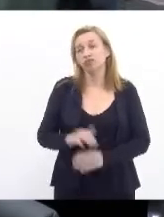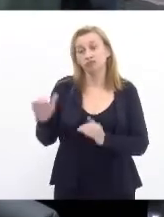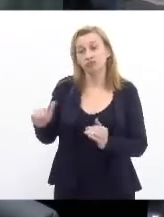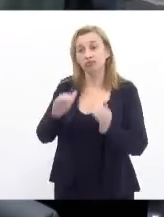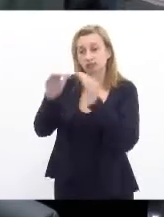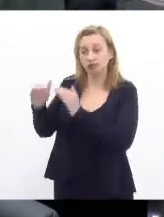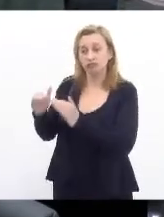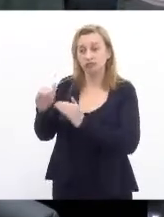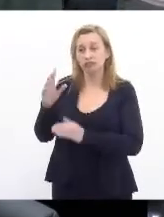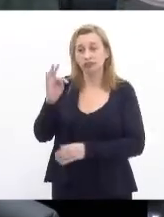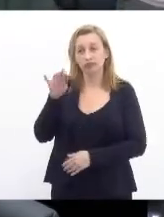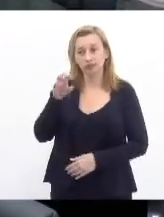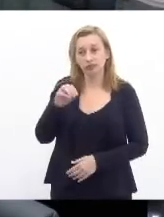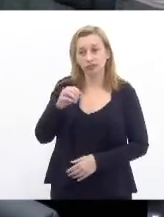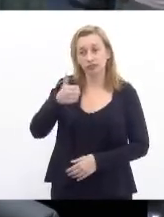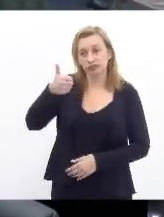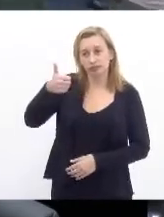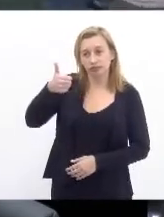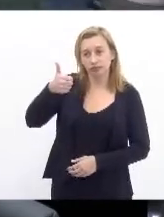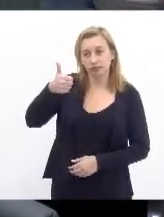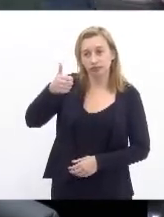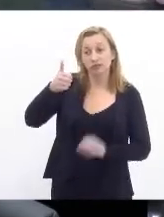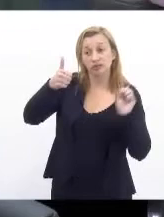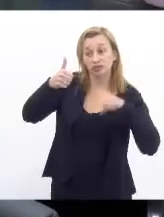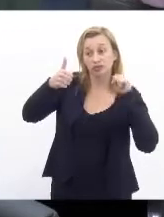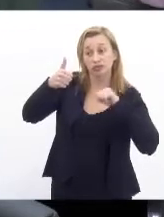Subtenente, levanta o polegar aí. Favorável?